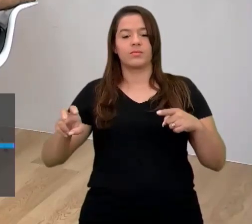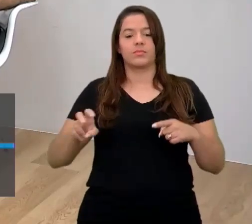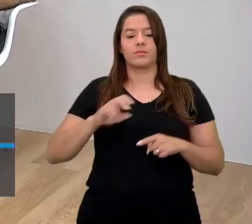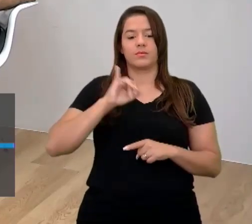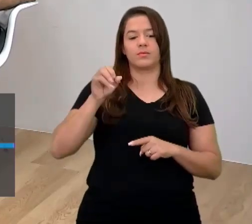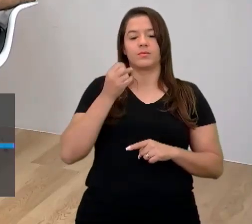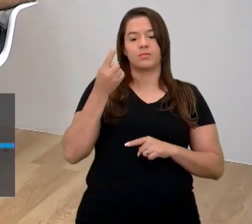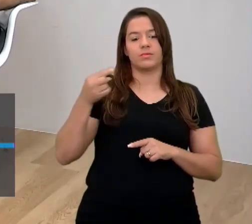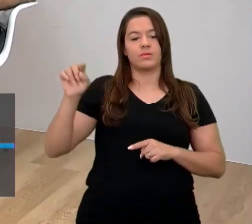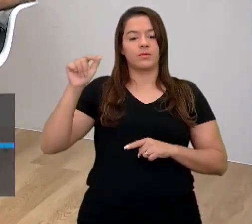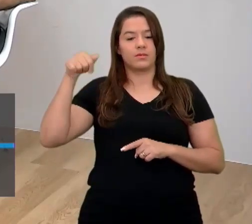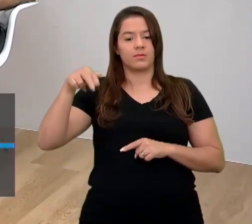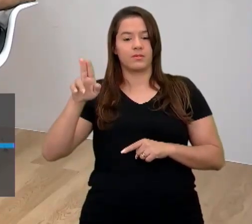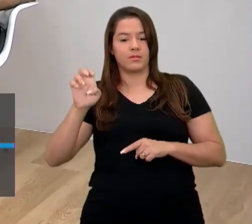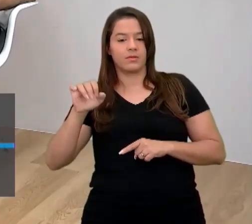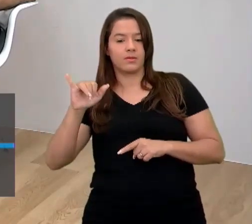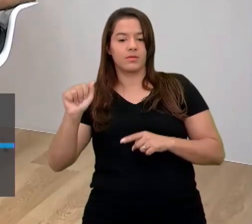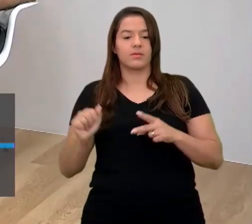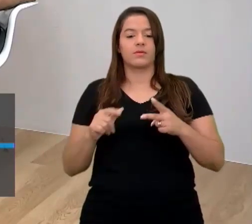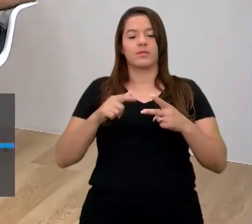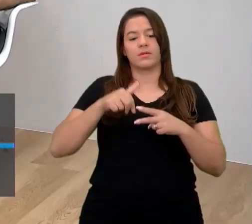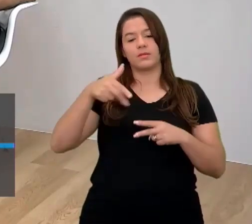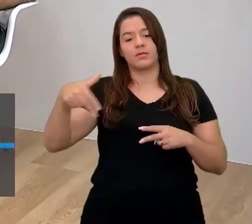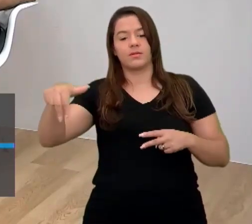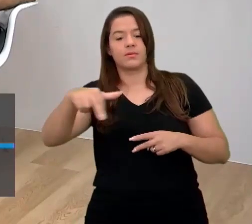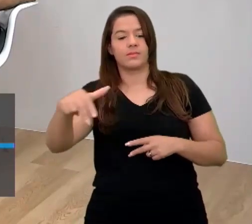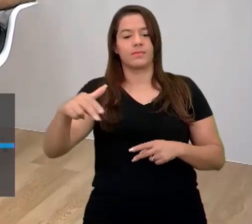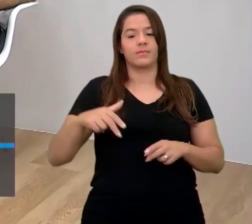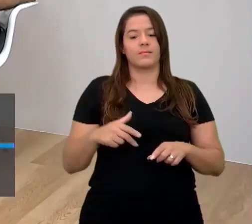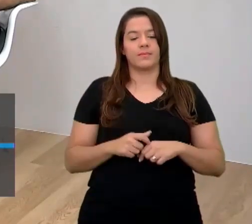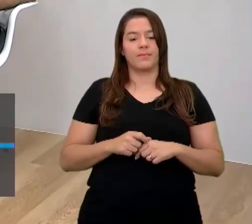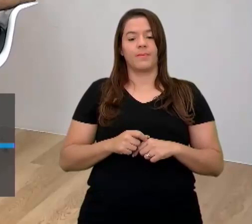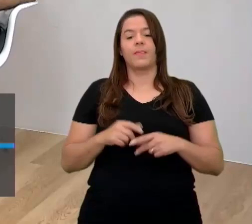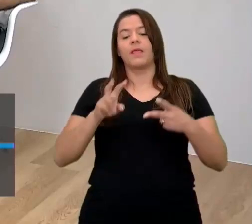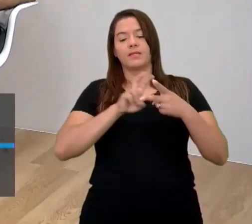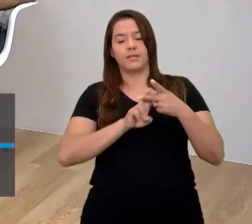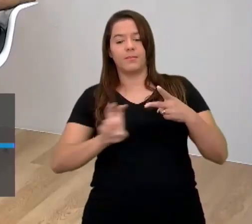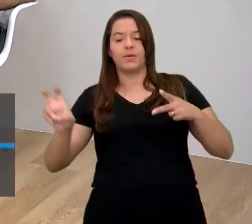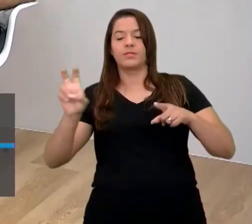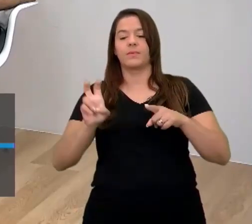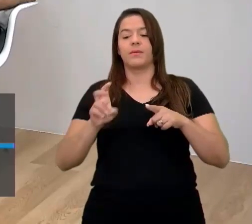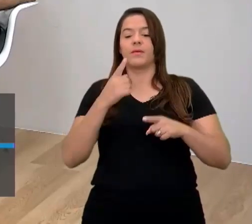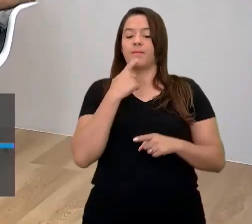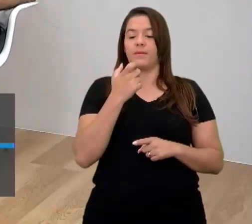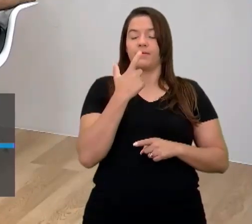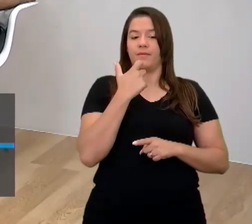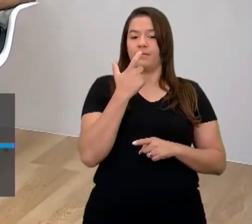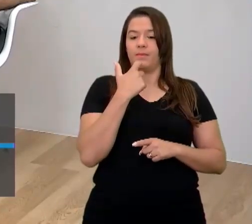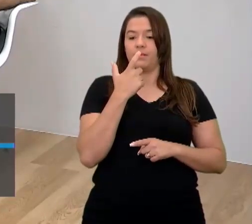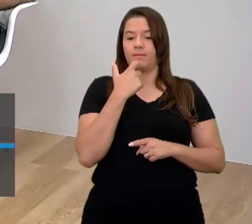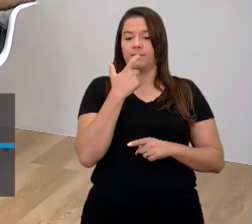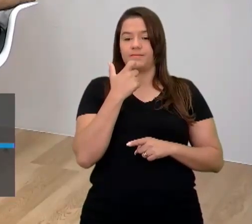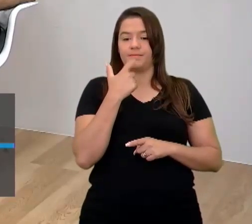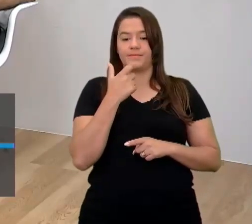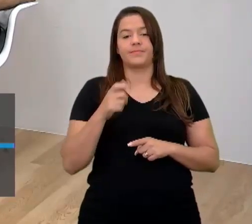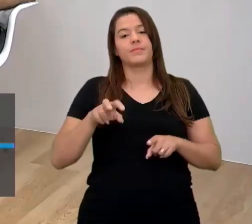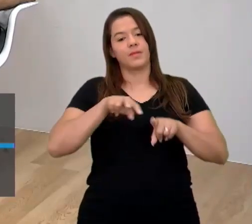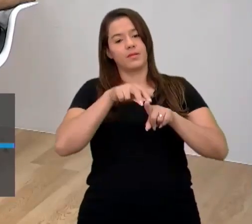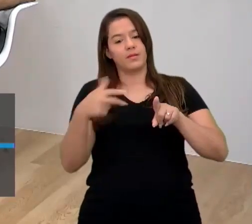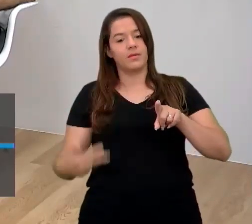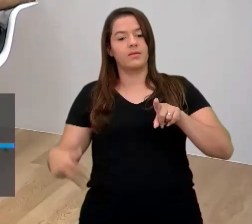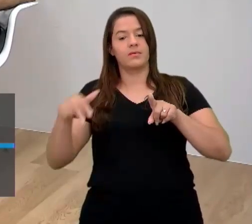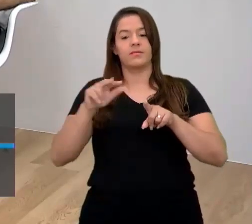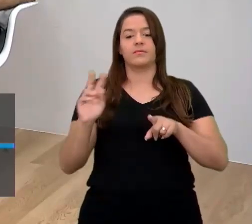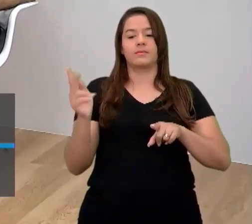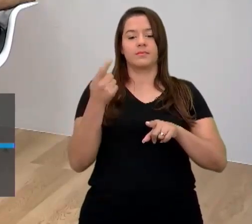Joaquim, na Vergueiro, dá uma caminhadinha, você está no Bexiga. Você pode ir pela linha vermelha. Você desce na